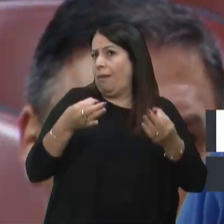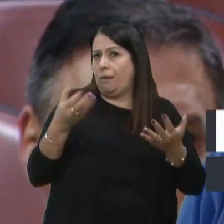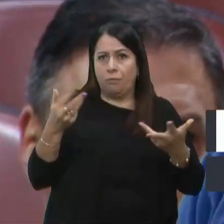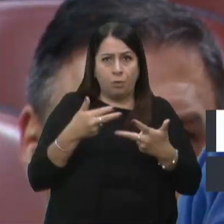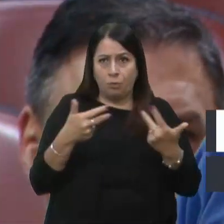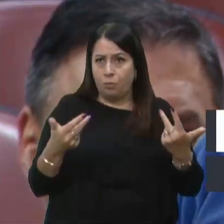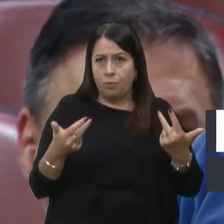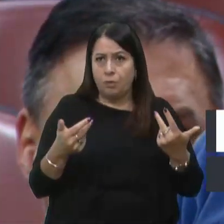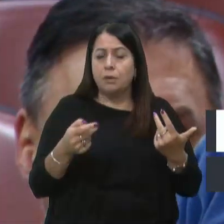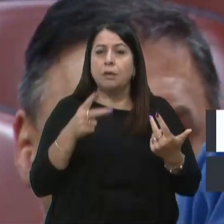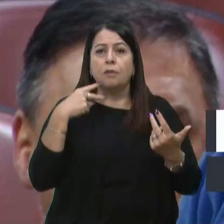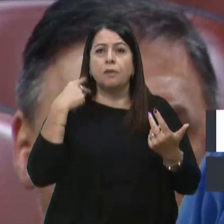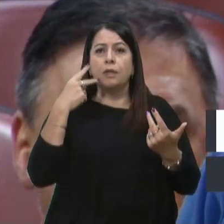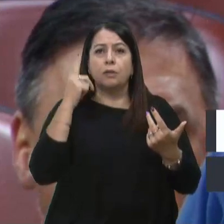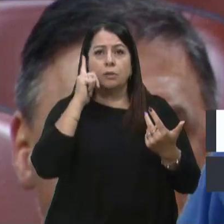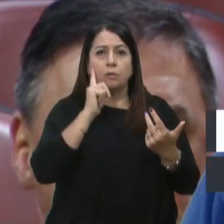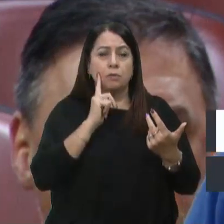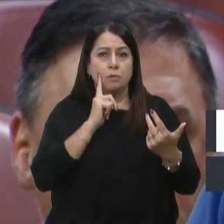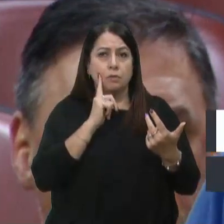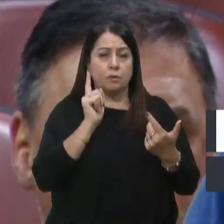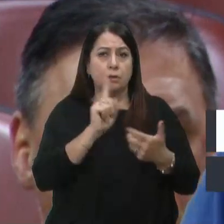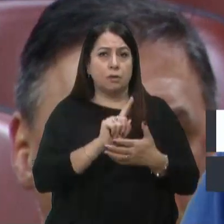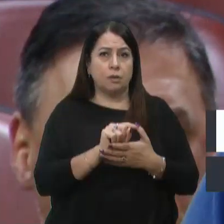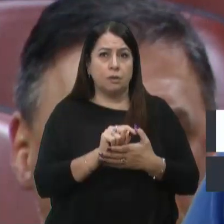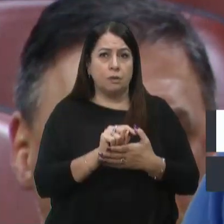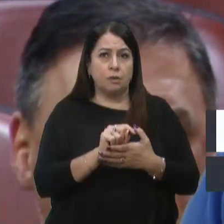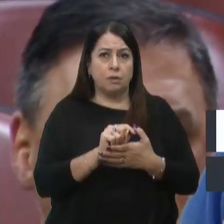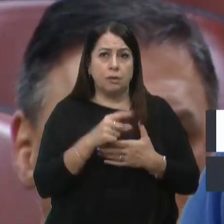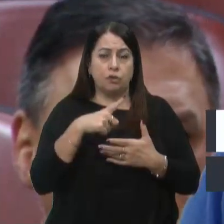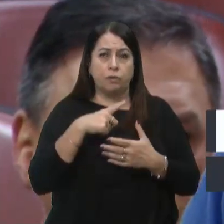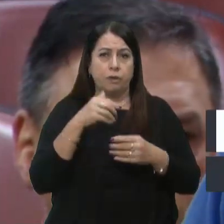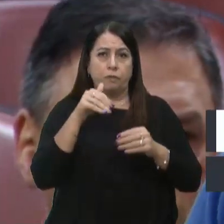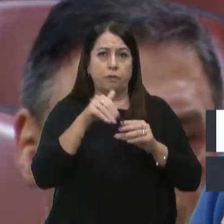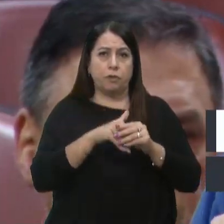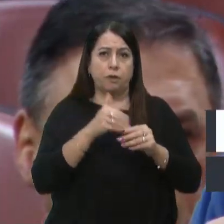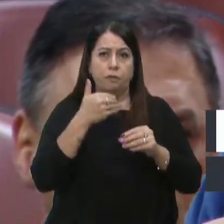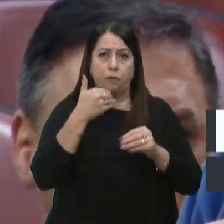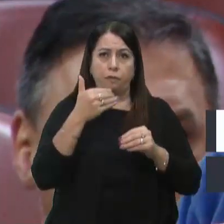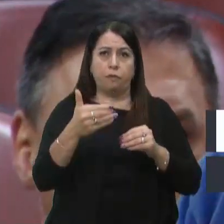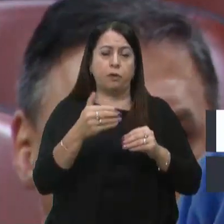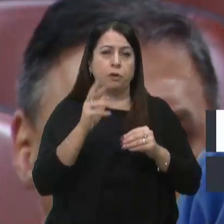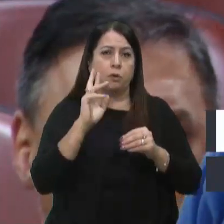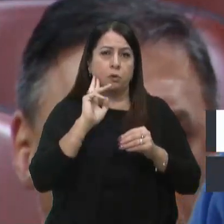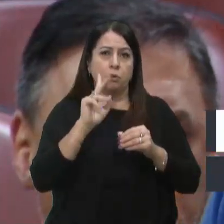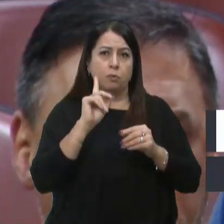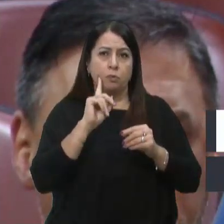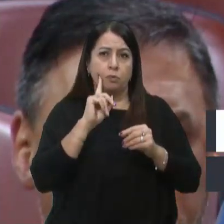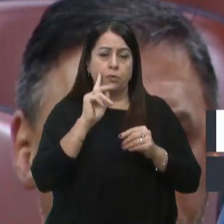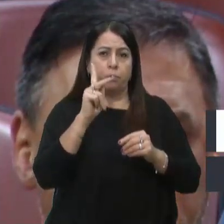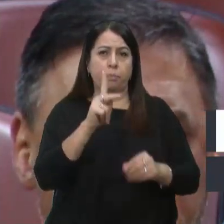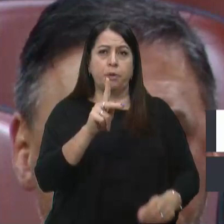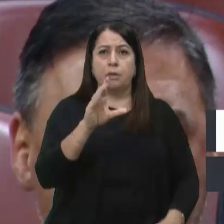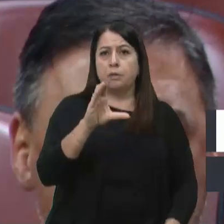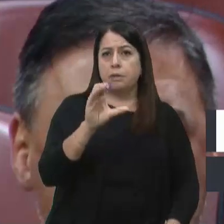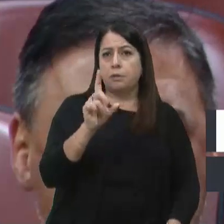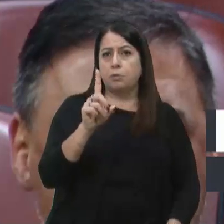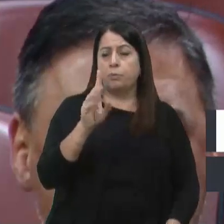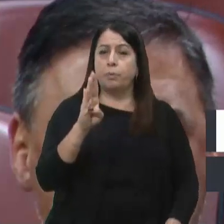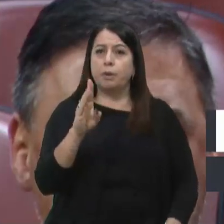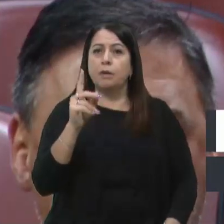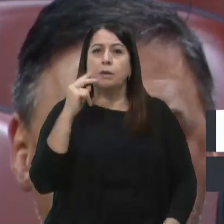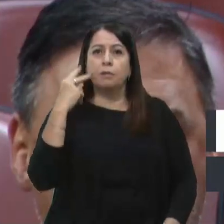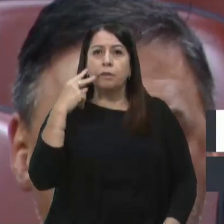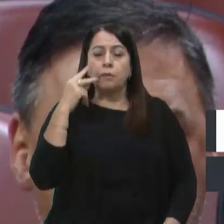agora é Vereador Lucas só para dizer eu não eu tiver que votar a favor do Renato por exemplo o PC do B quando eu fui